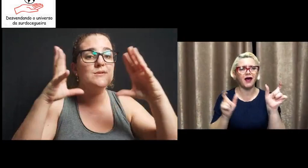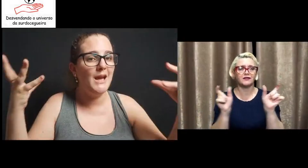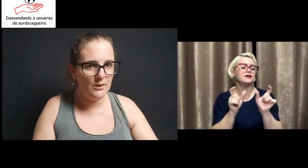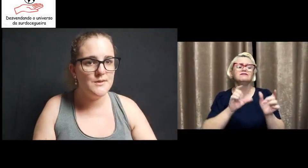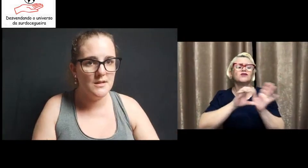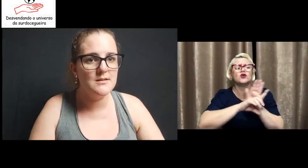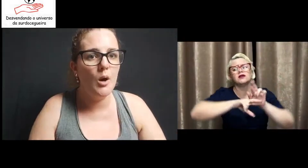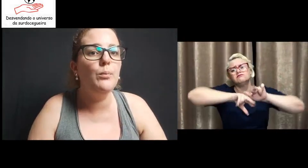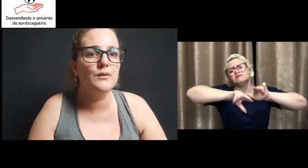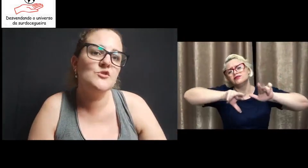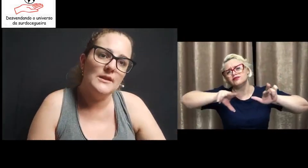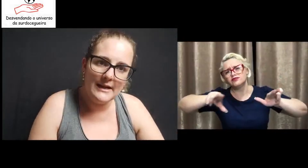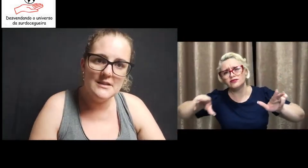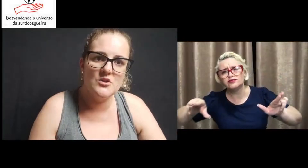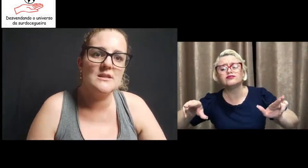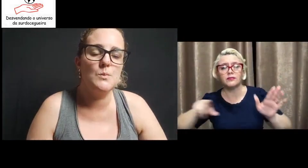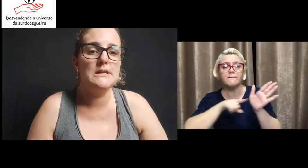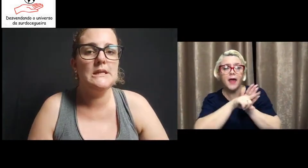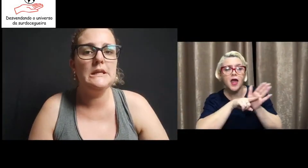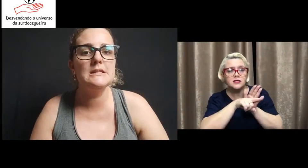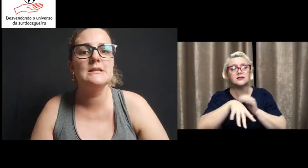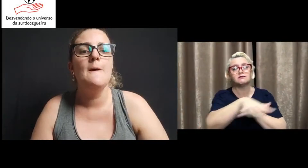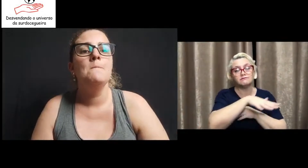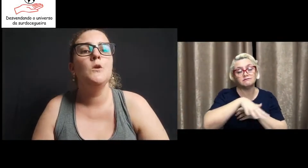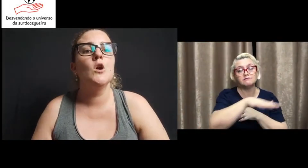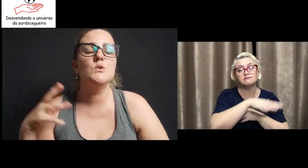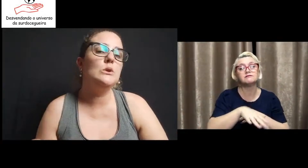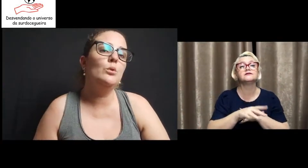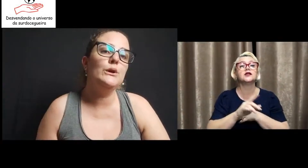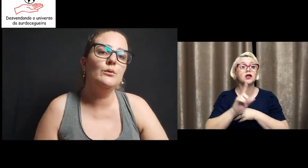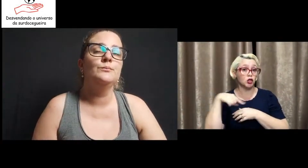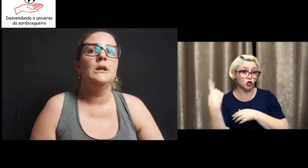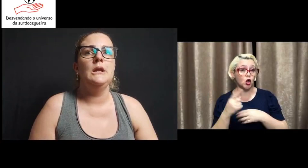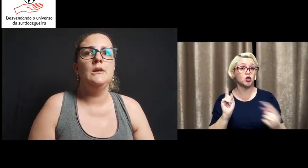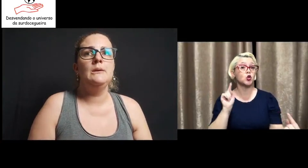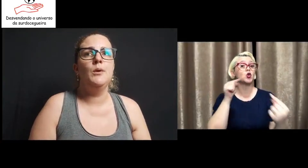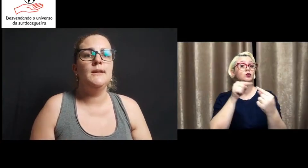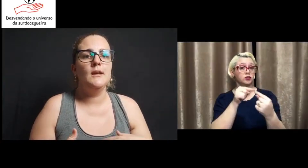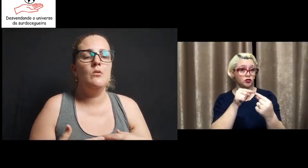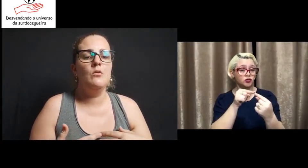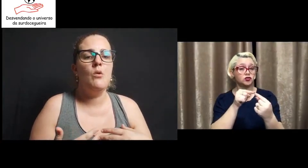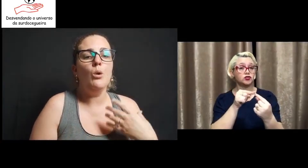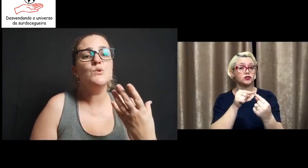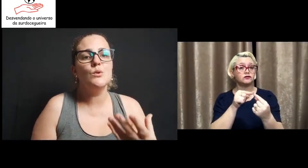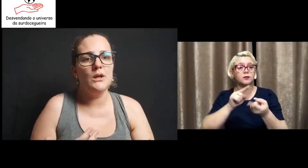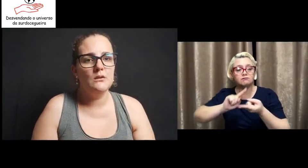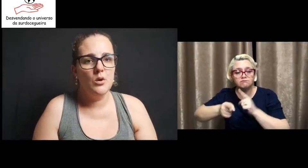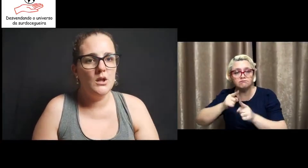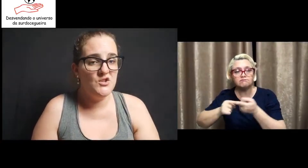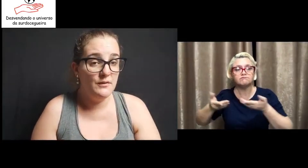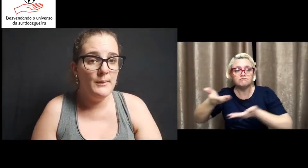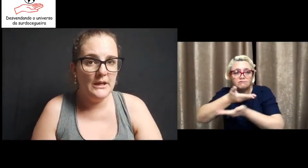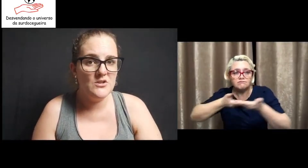os conceitos que estão por detrás das nossas pesquisas e o nosso intuito em poder